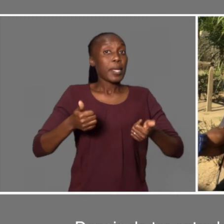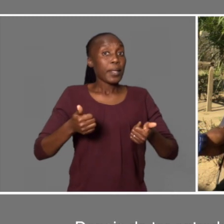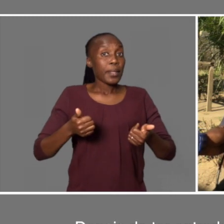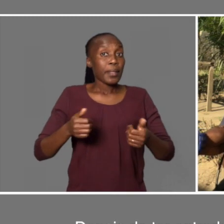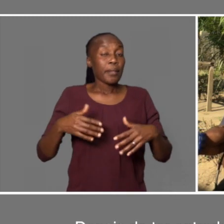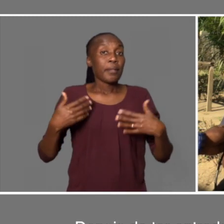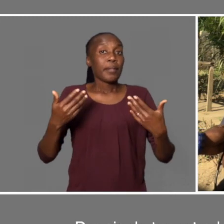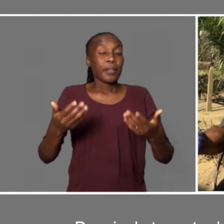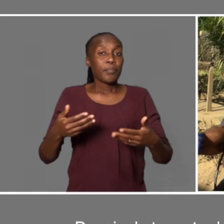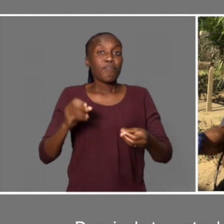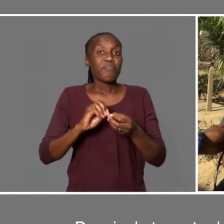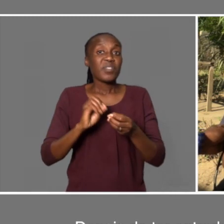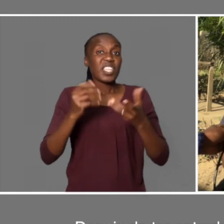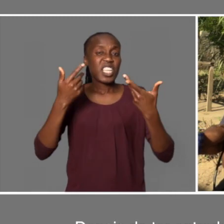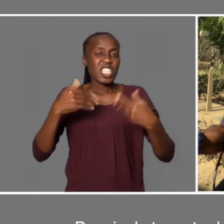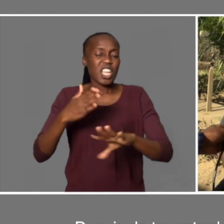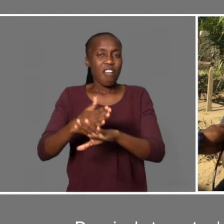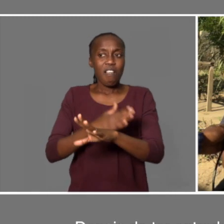uma vez tendo entrado em contato com ela,